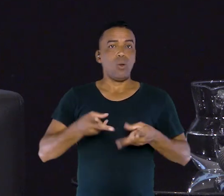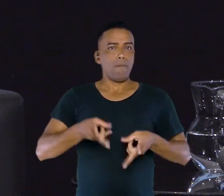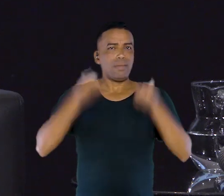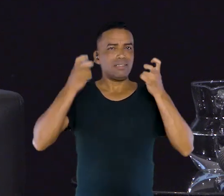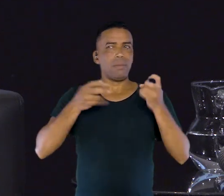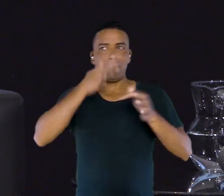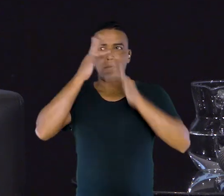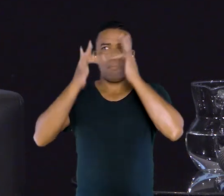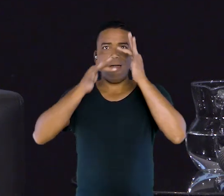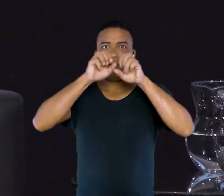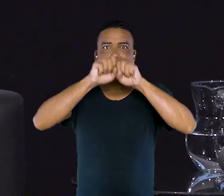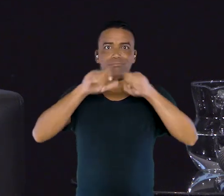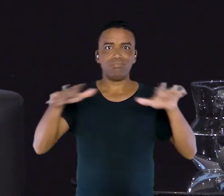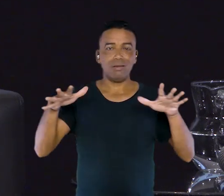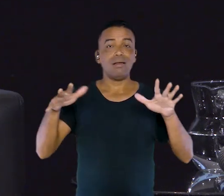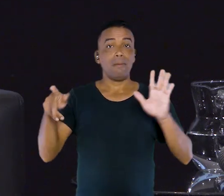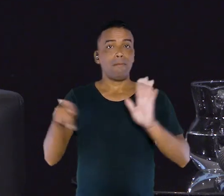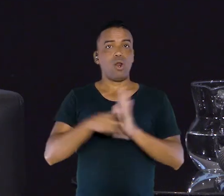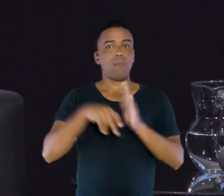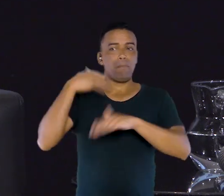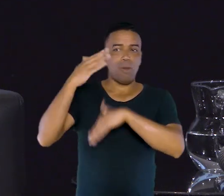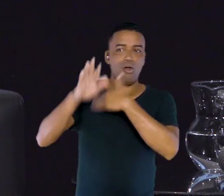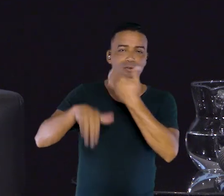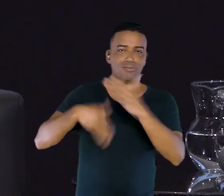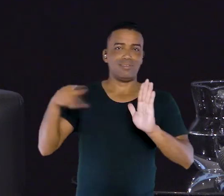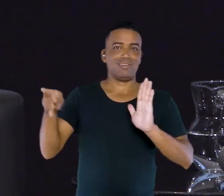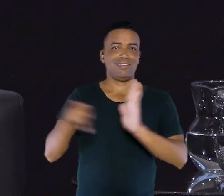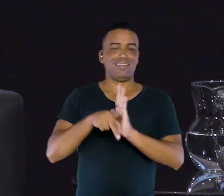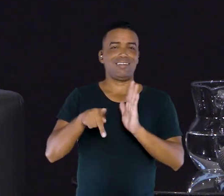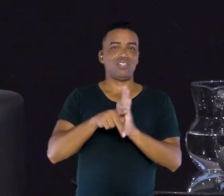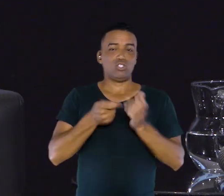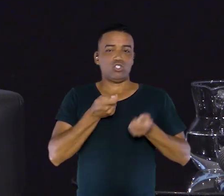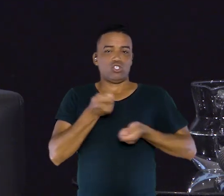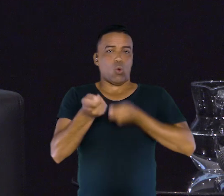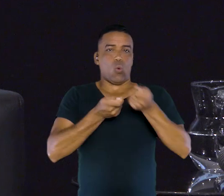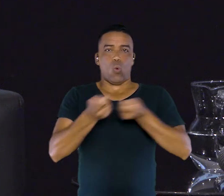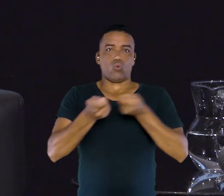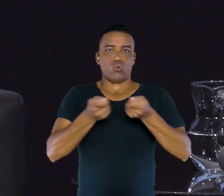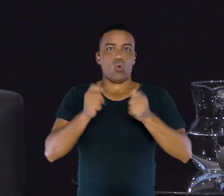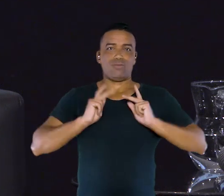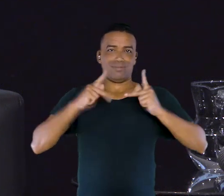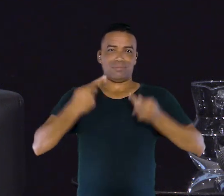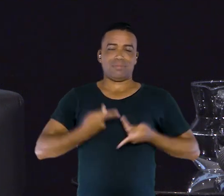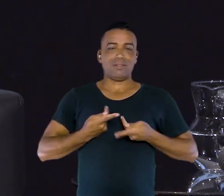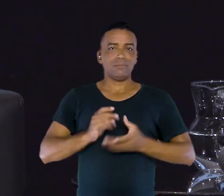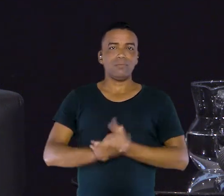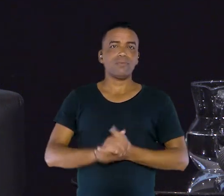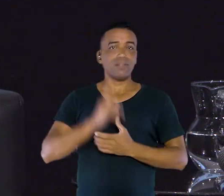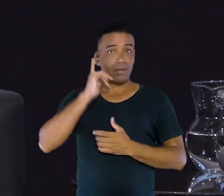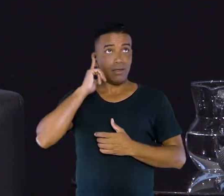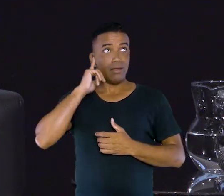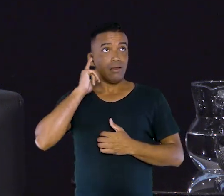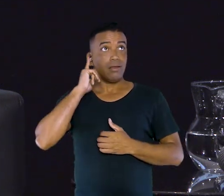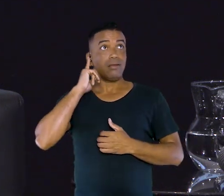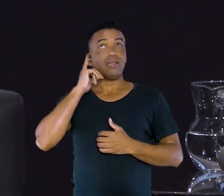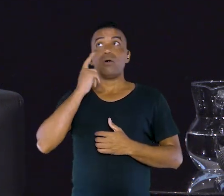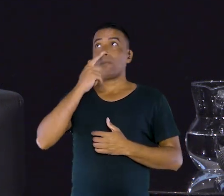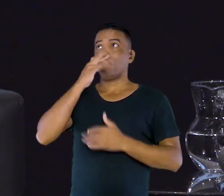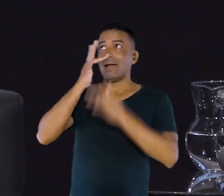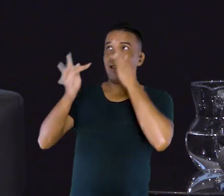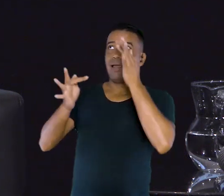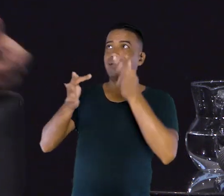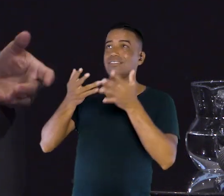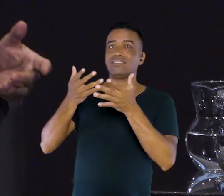que algumas dessas plantas não tinham sido passadas por esse processo clássico de domesticação. A primeira reação era falar, olha, é uma história